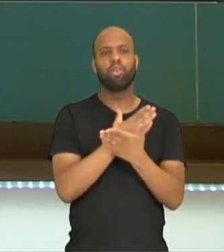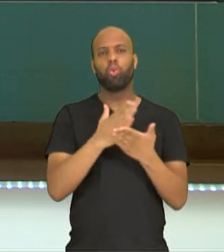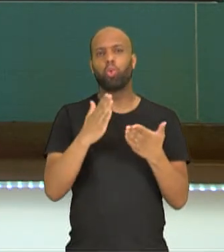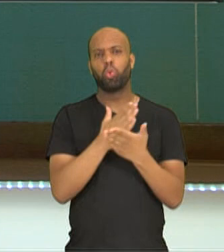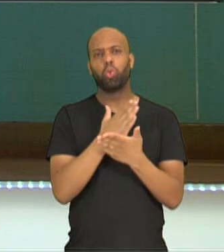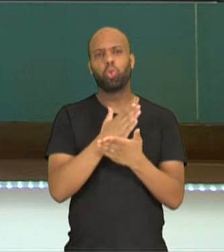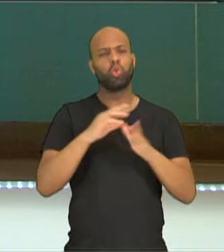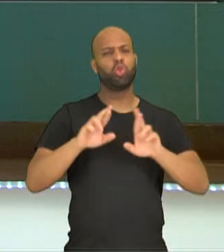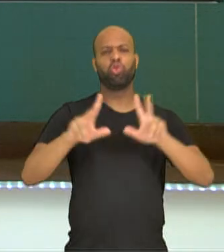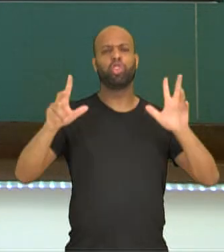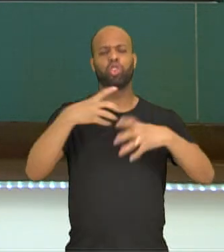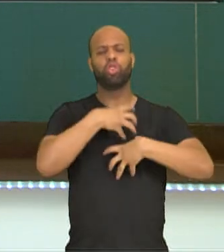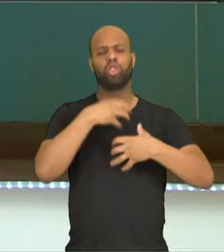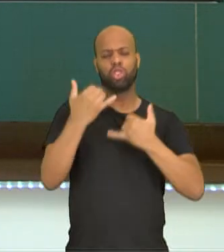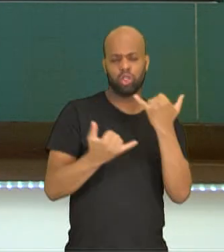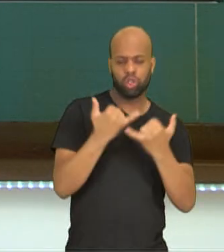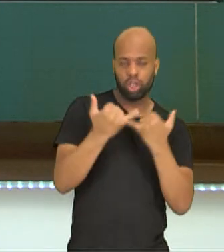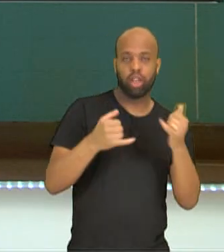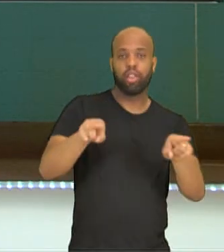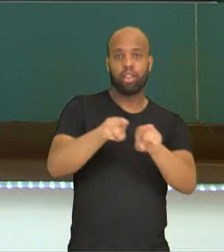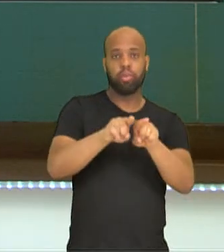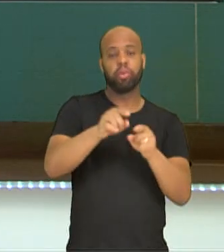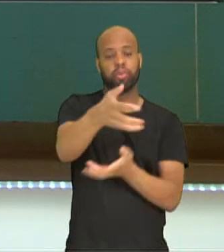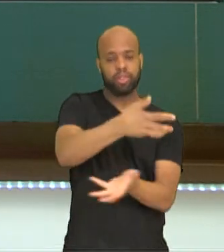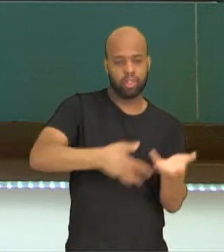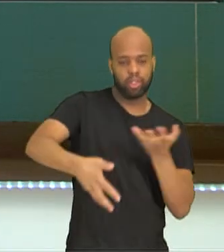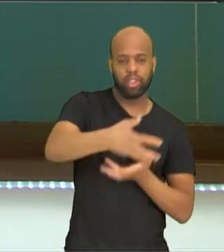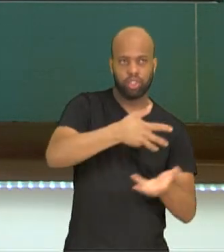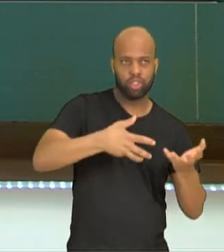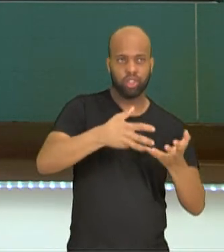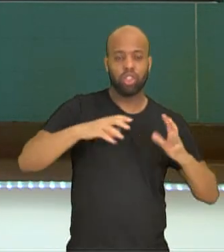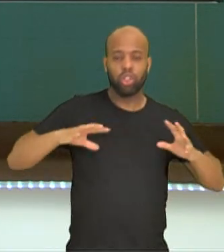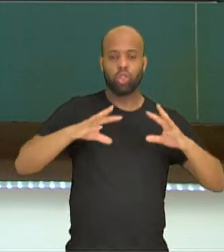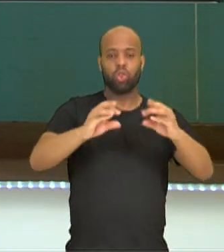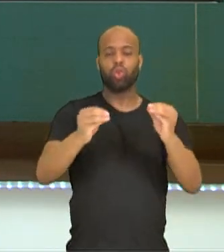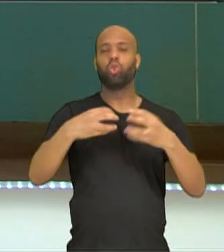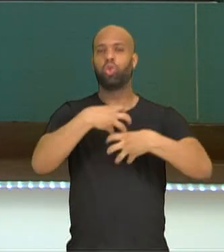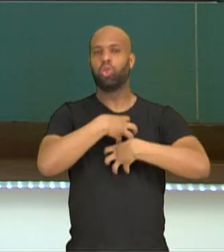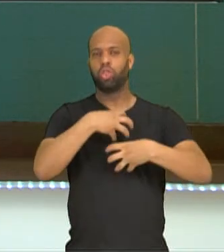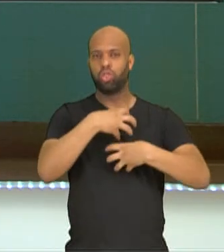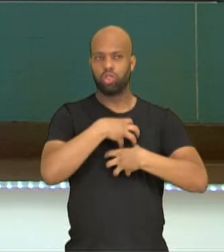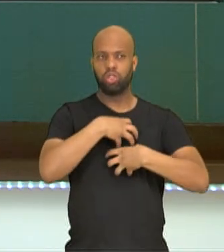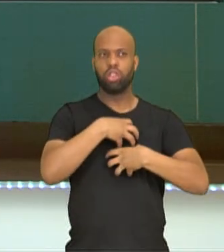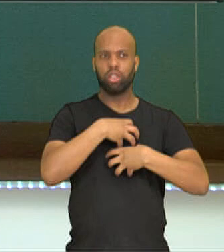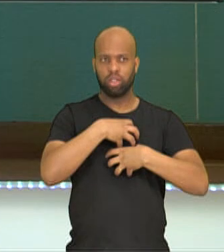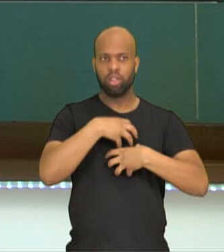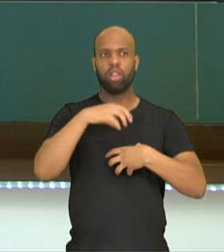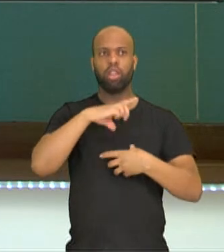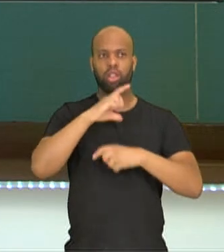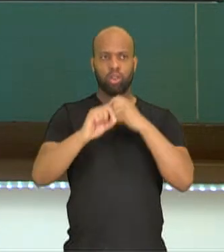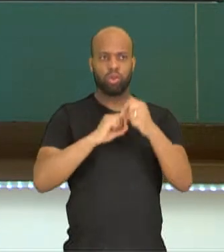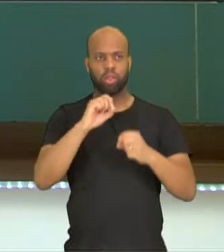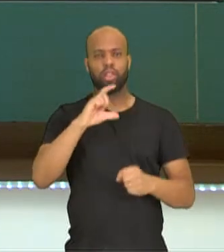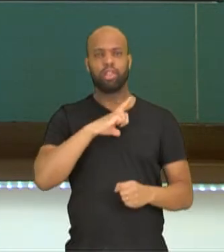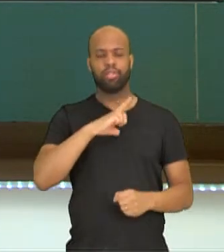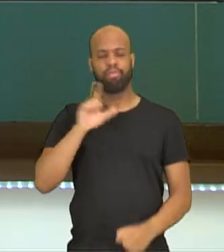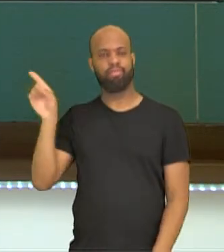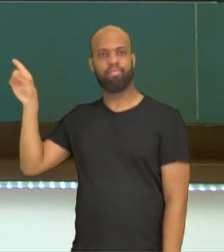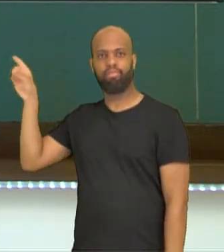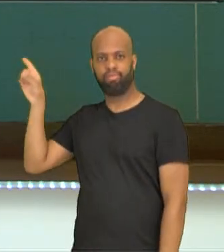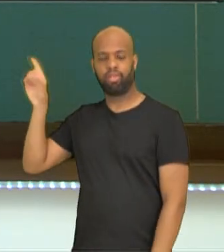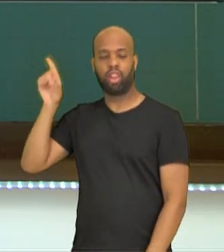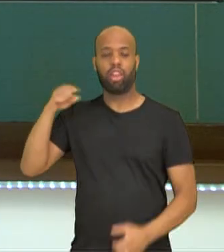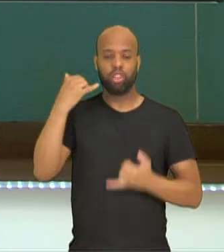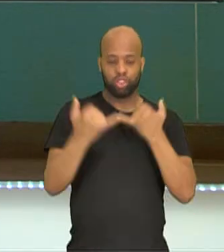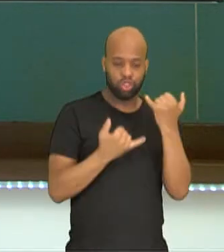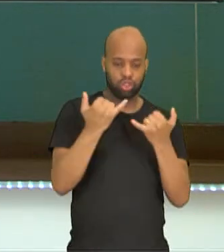diversas formas ali de jogar e de interagir, e entre todas essas formas, todo esse leque que se abre, nós temos a classificação